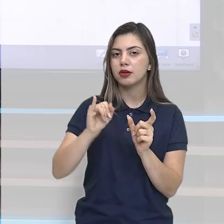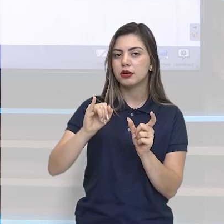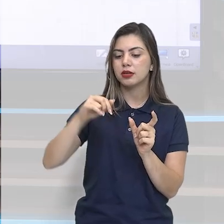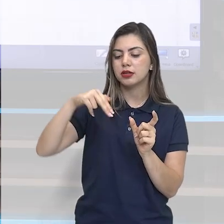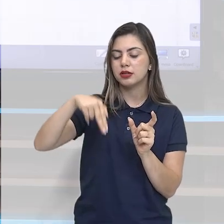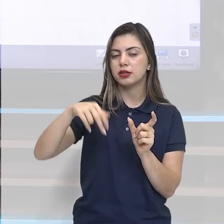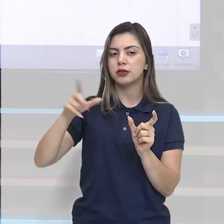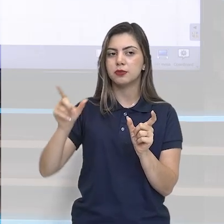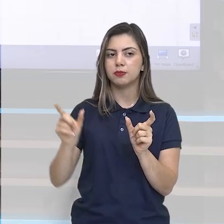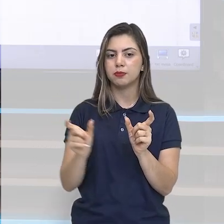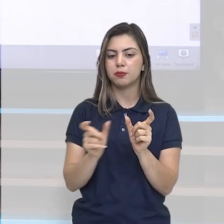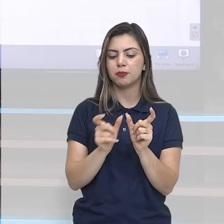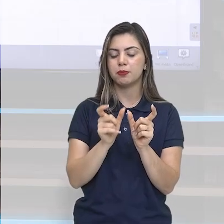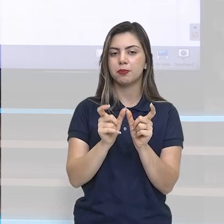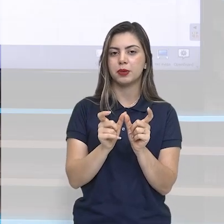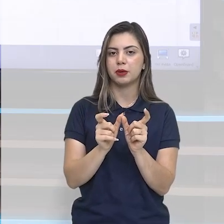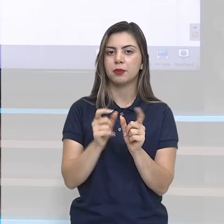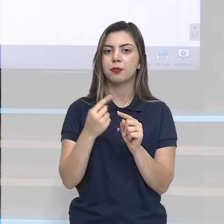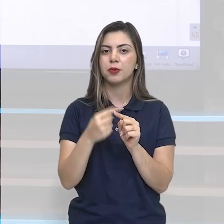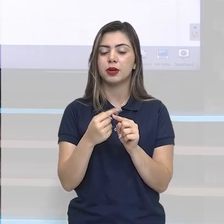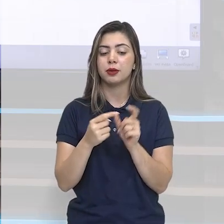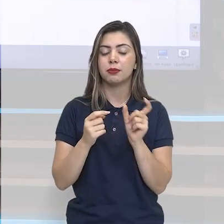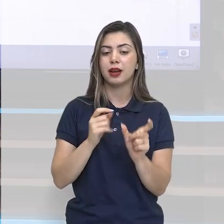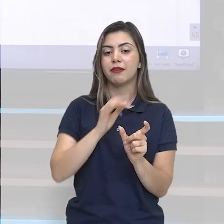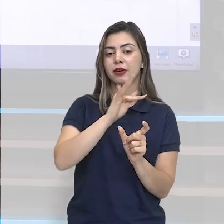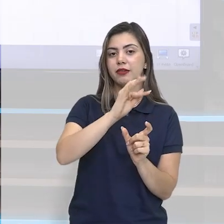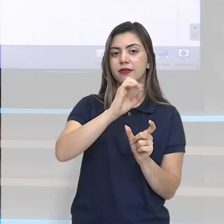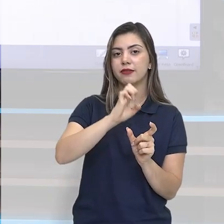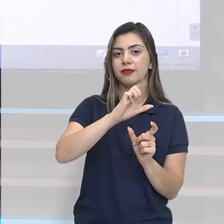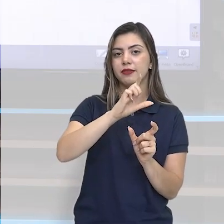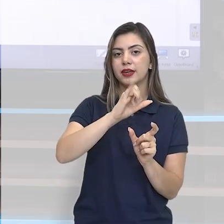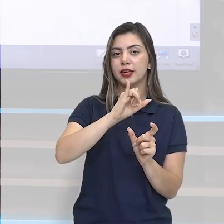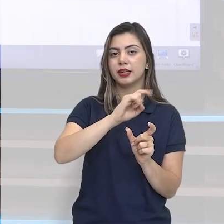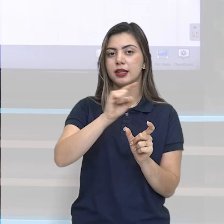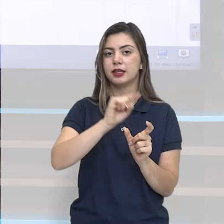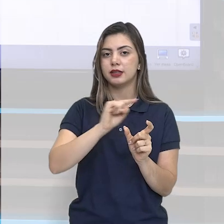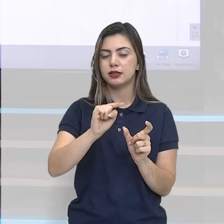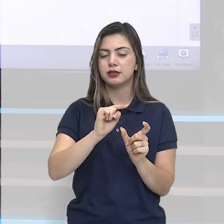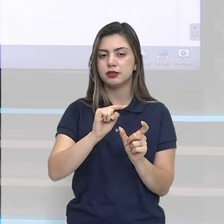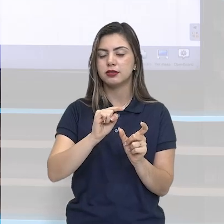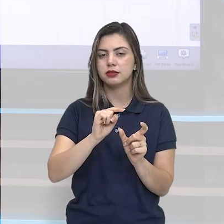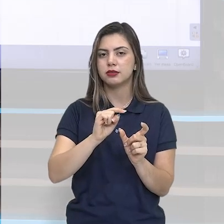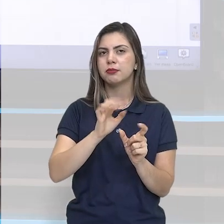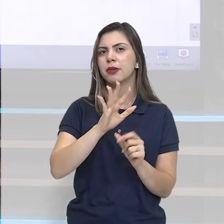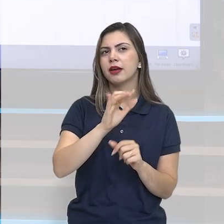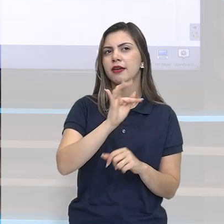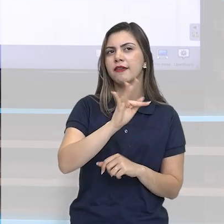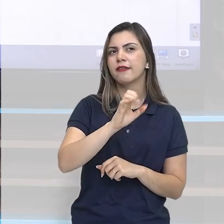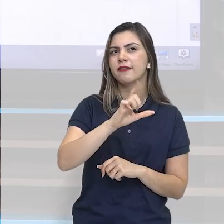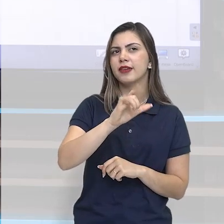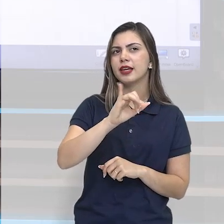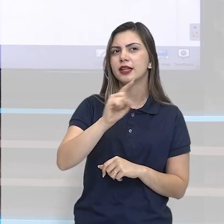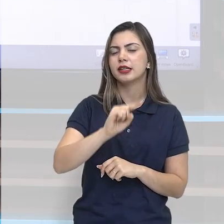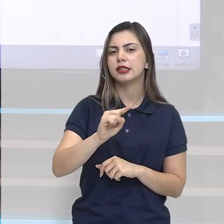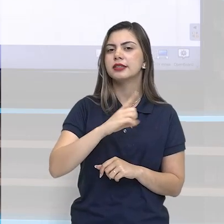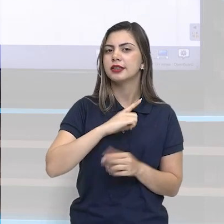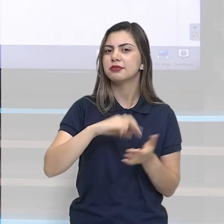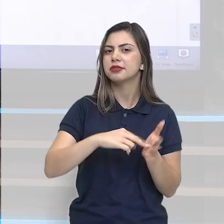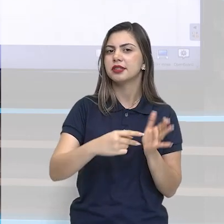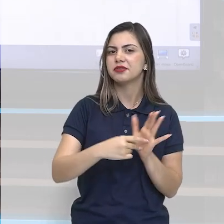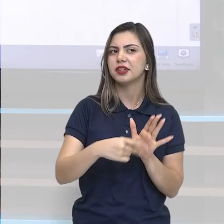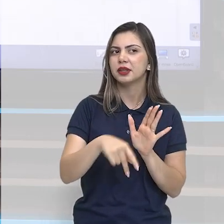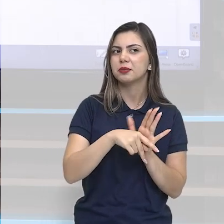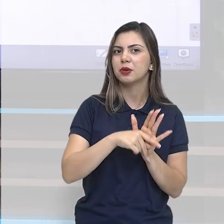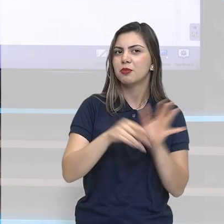prefixo in, porque a palavra primitiva era feliz. Veja, feliz tem um sentido,